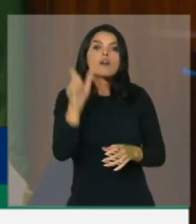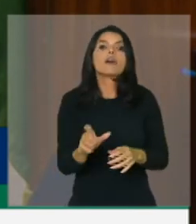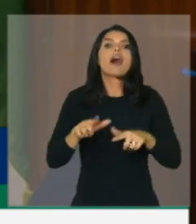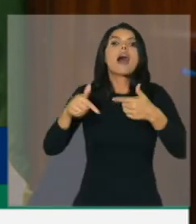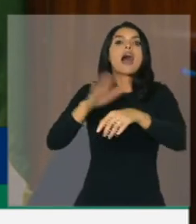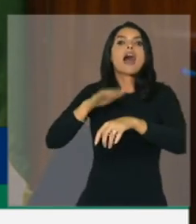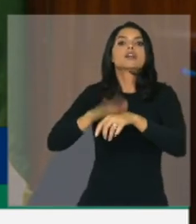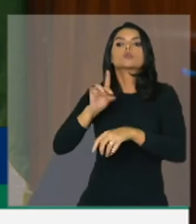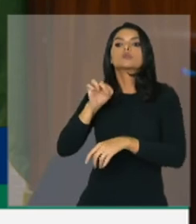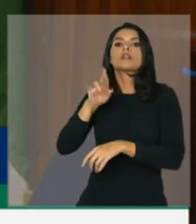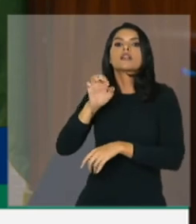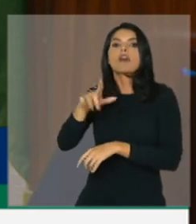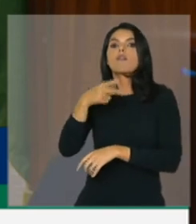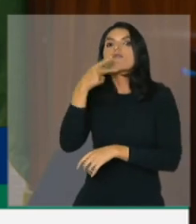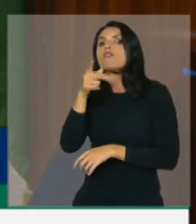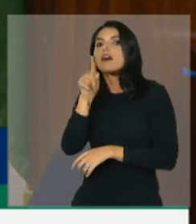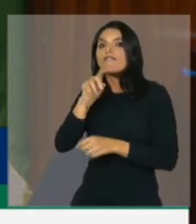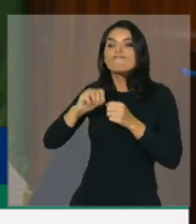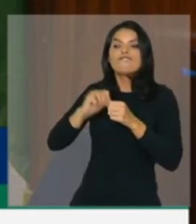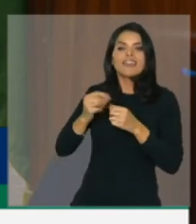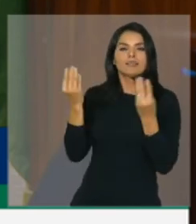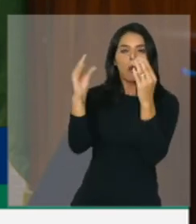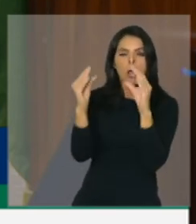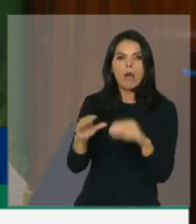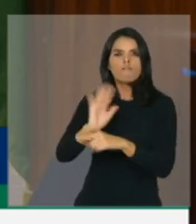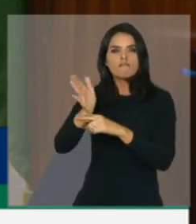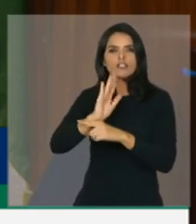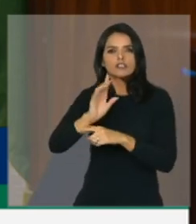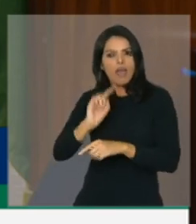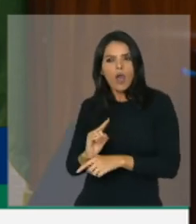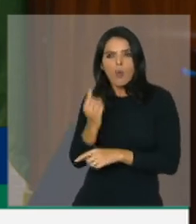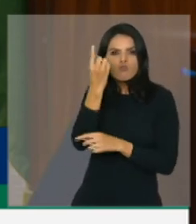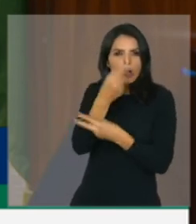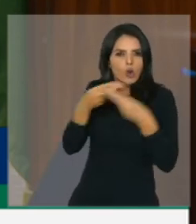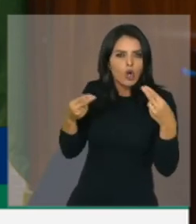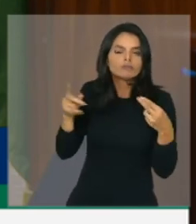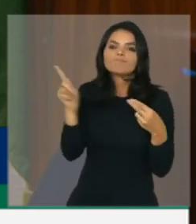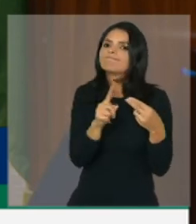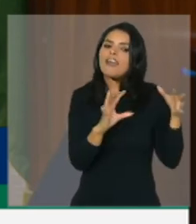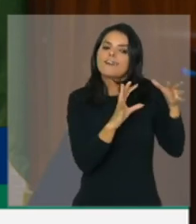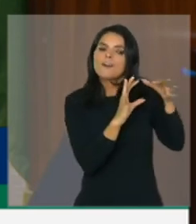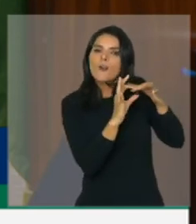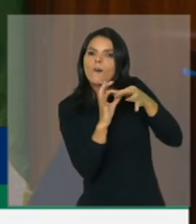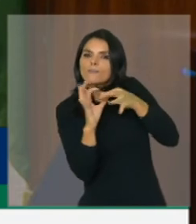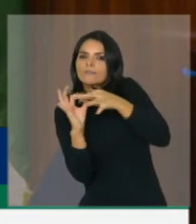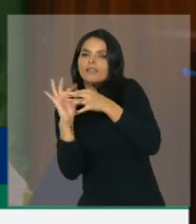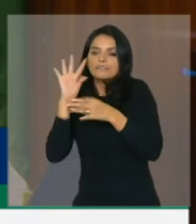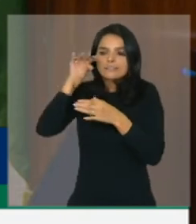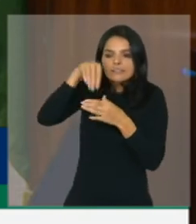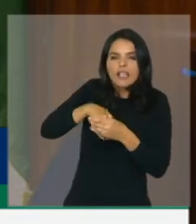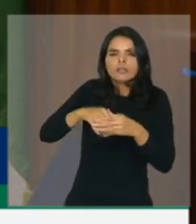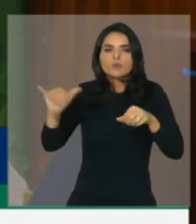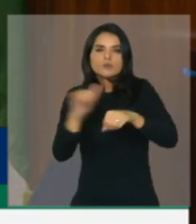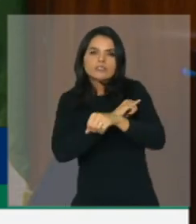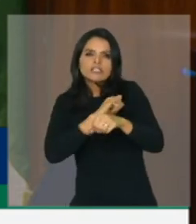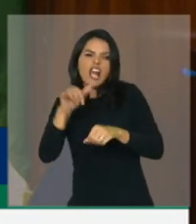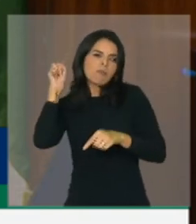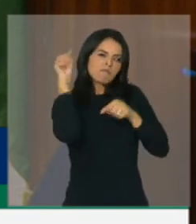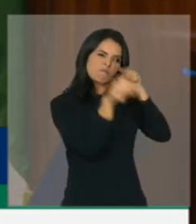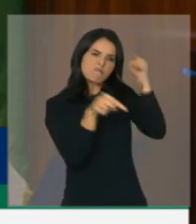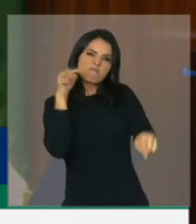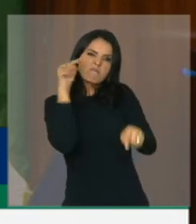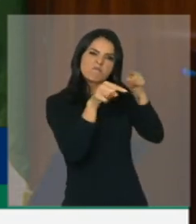Silveira não representam um fato isolado. Estão em um contexto e integram uma estratégia de ataque